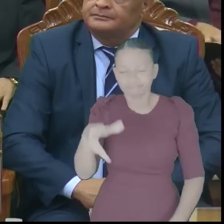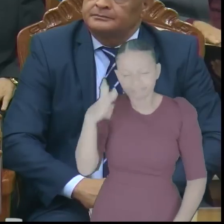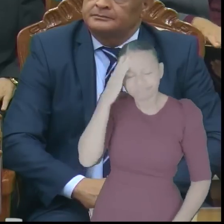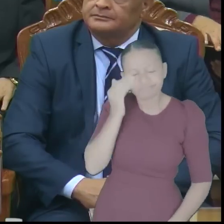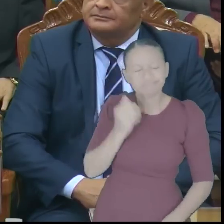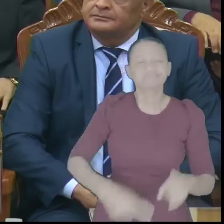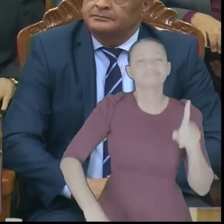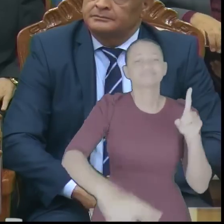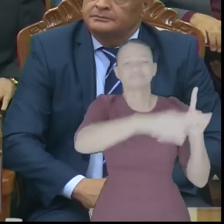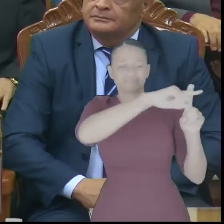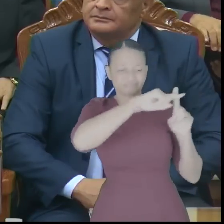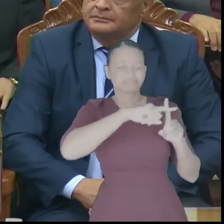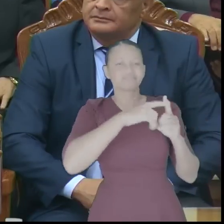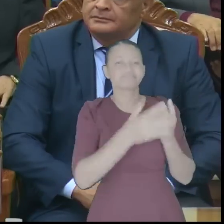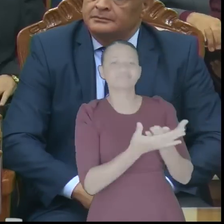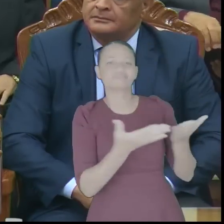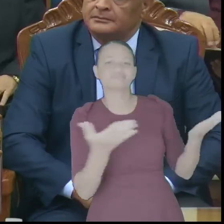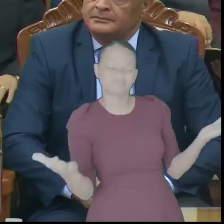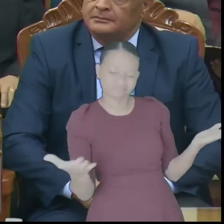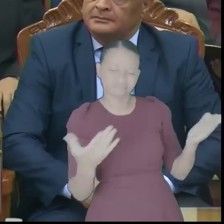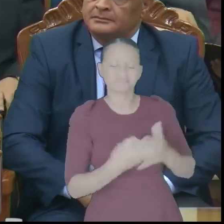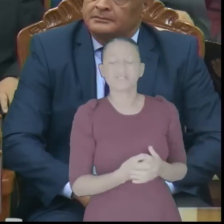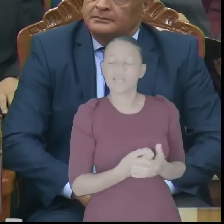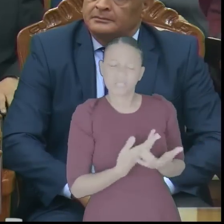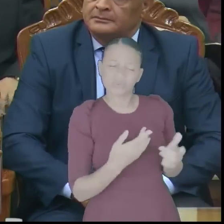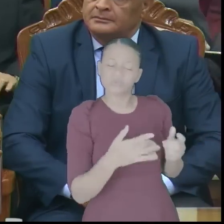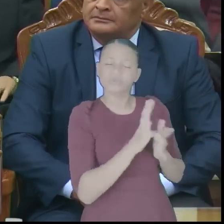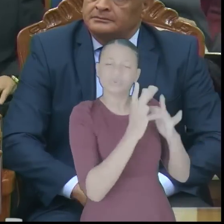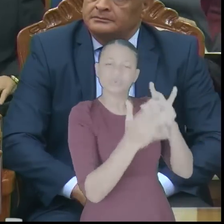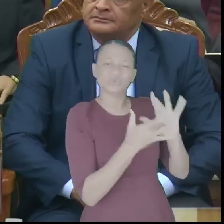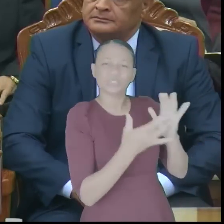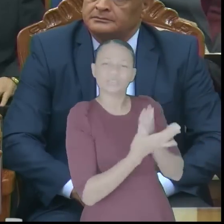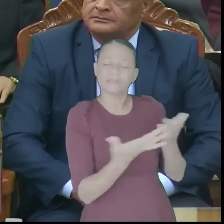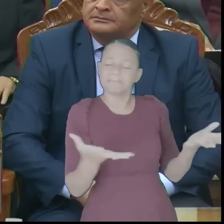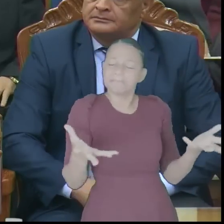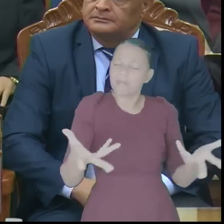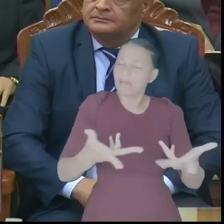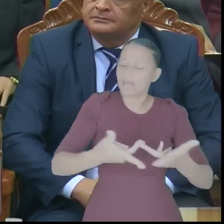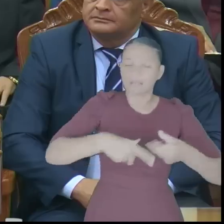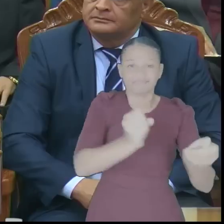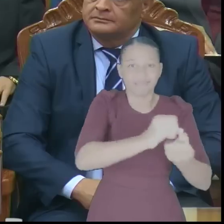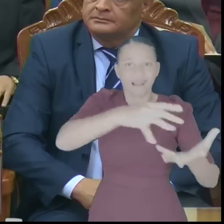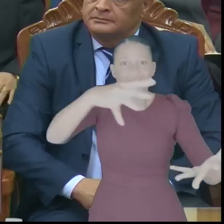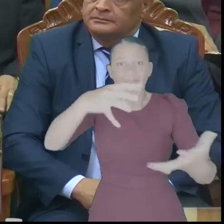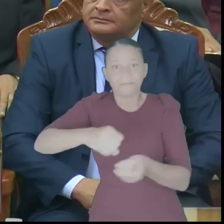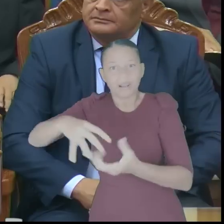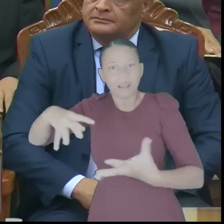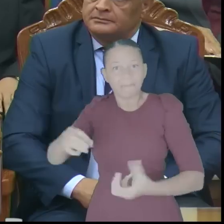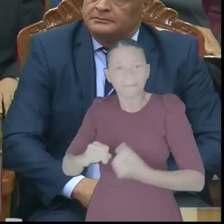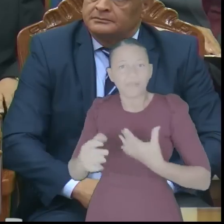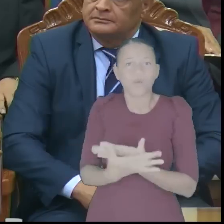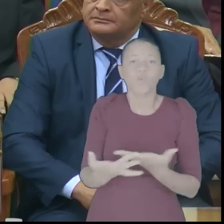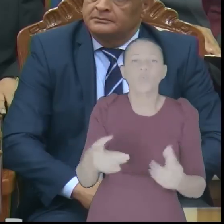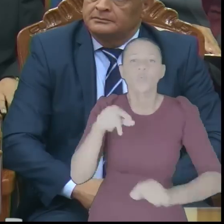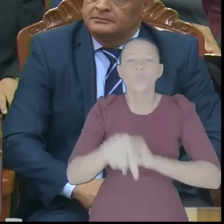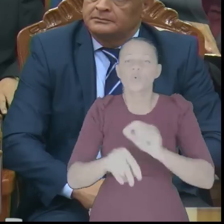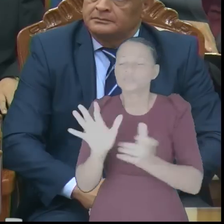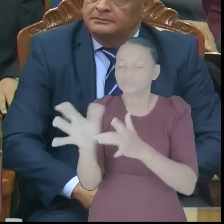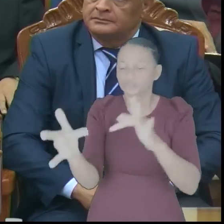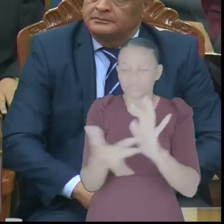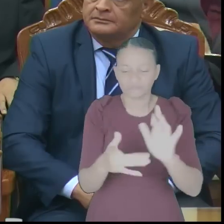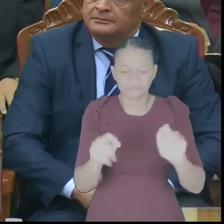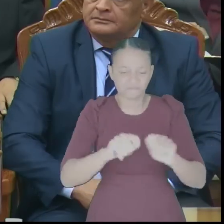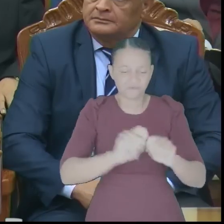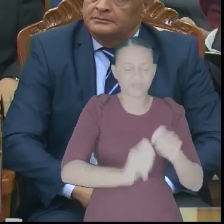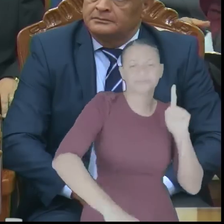cruz, Jesus, os feitos de Jesus foram maravilhosos, incomparáveis. O que Jesus fez na cruz, nenhum ser